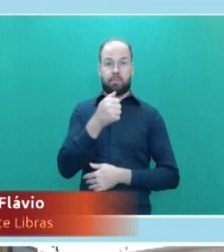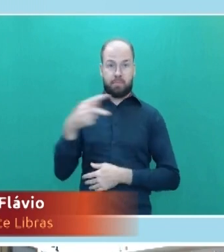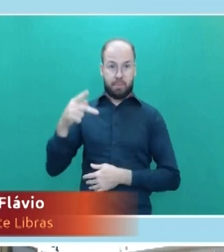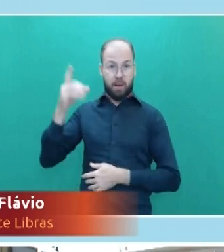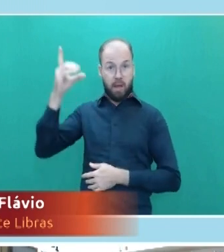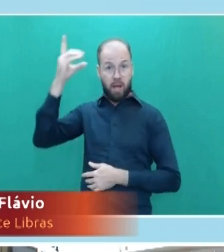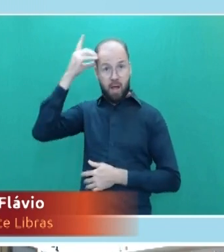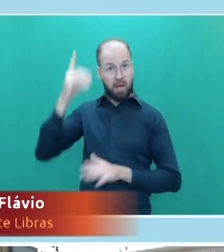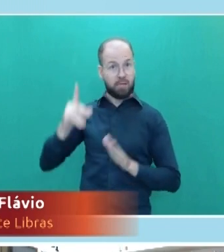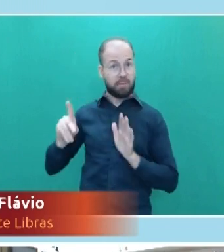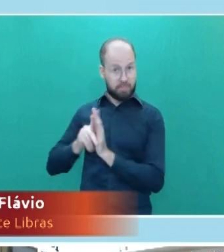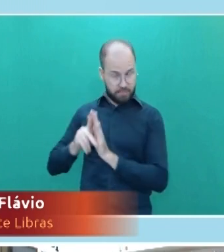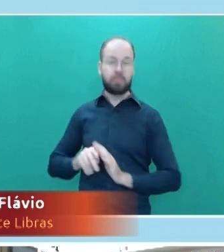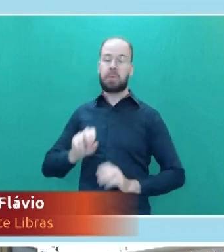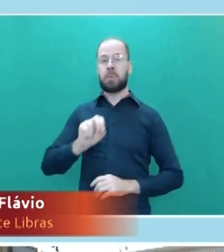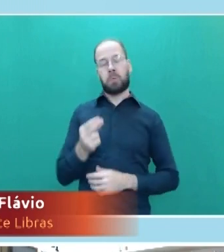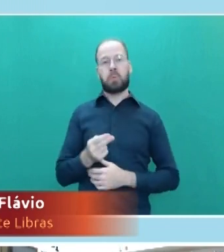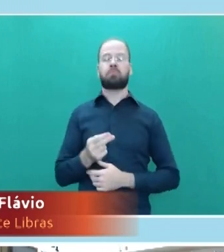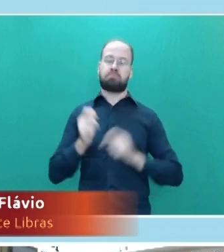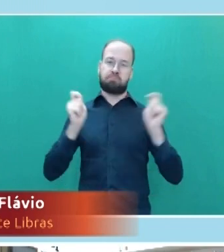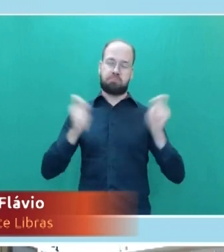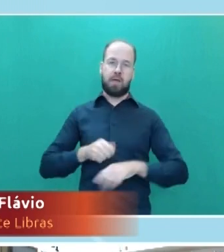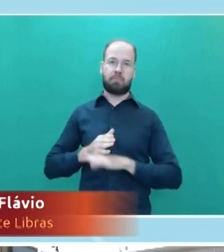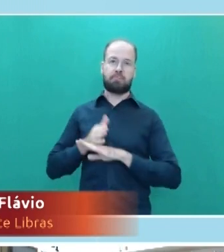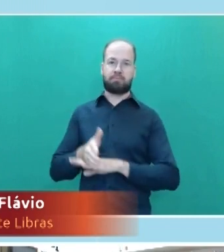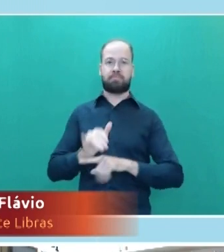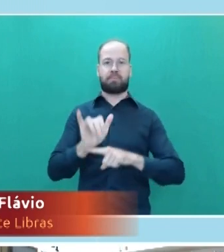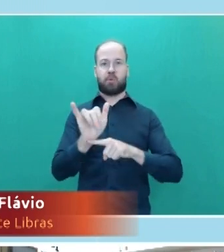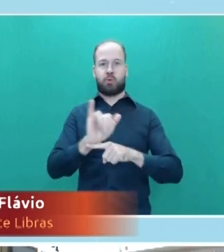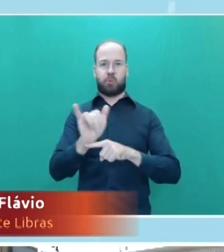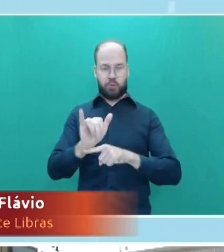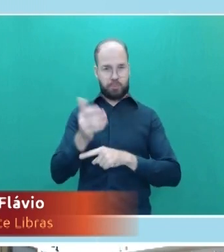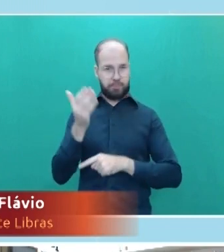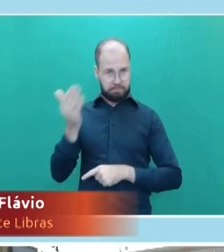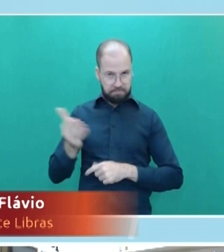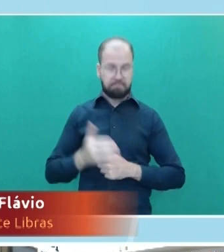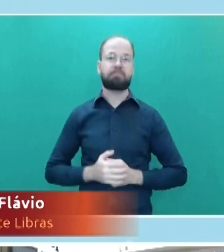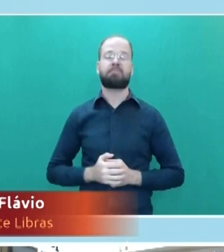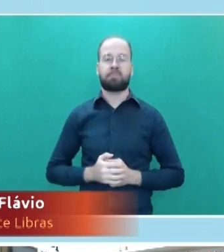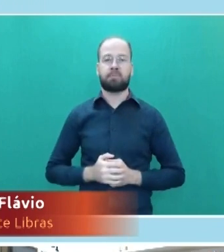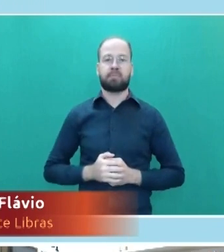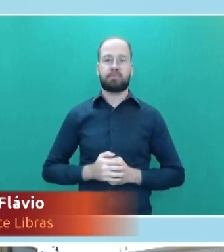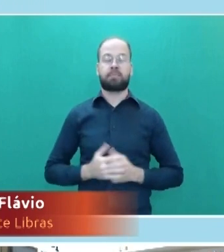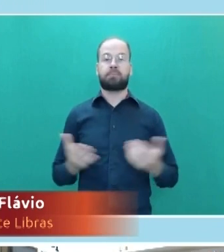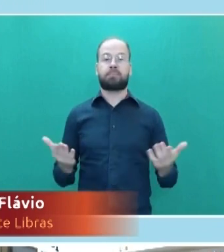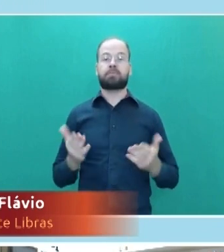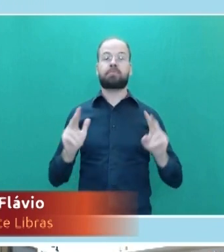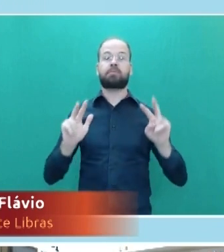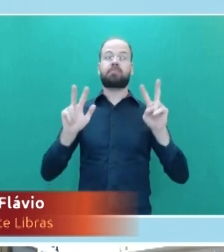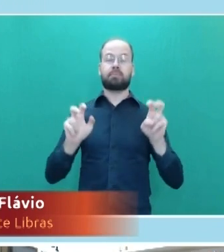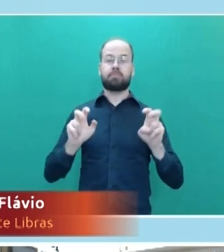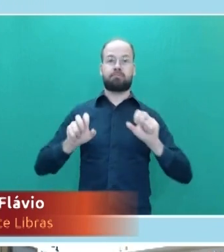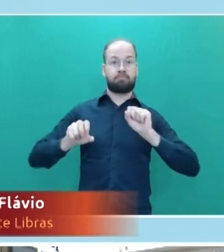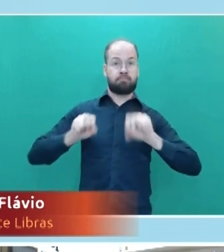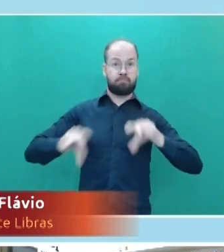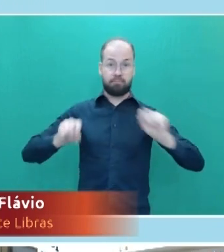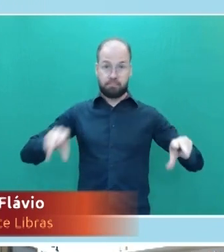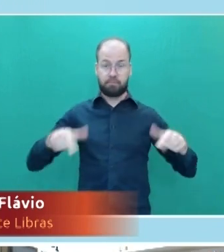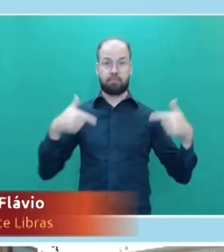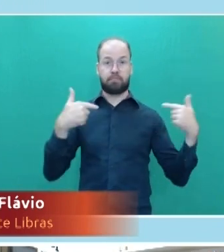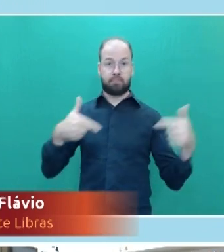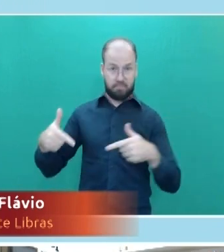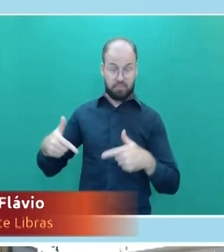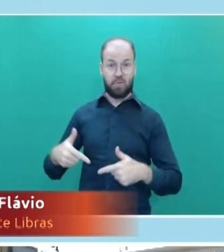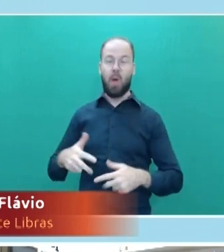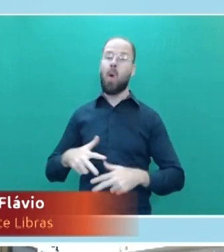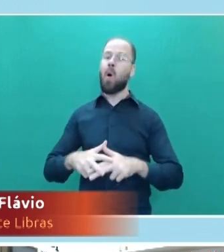pelo canal da TV no YouTube. E o nosso assunto hoje é o mercado de trabalho no Brasil, já que 1º de maio